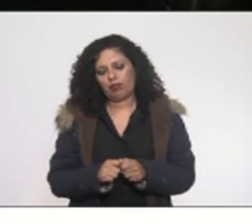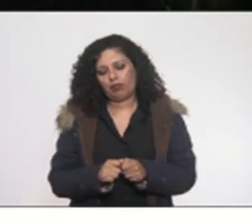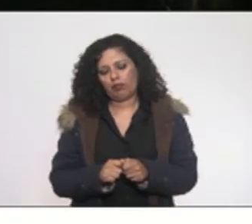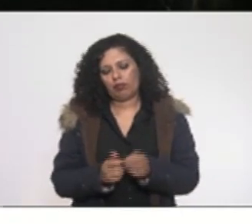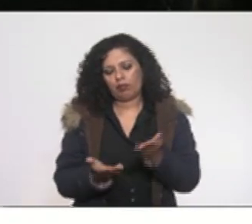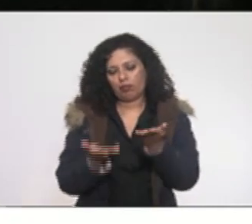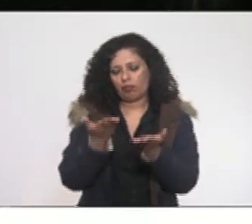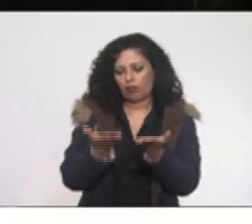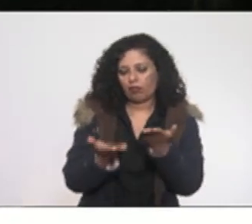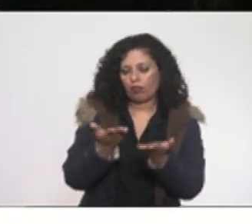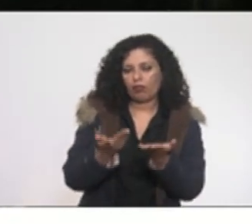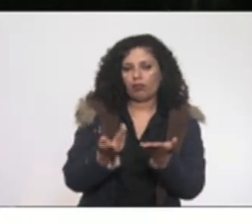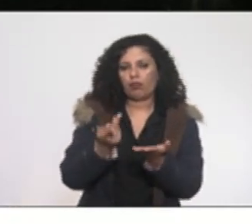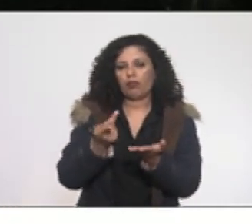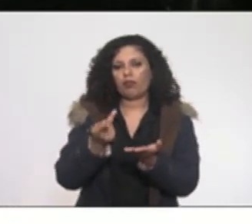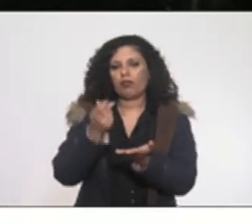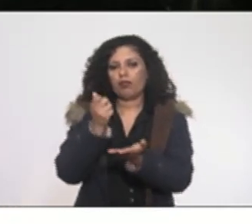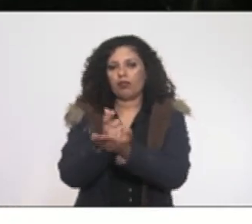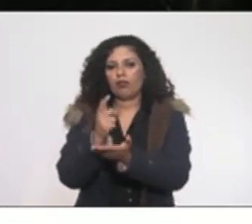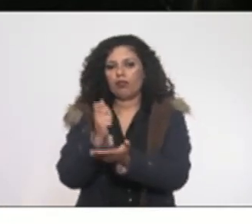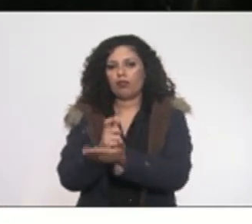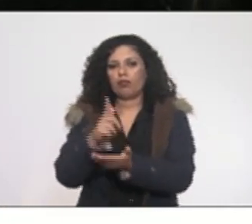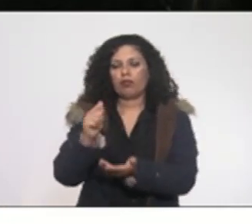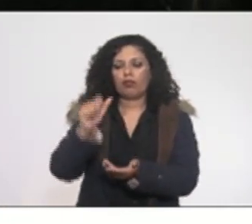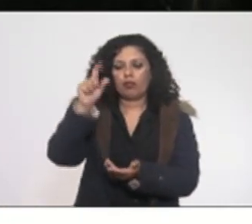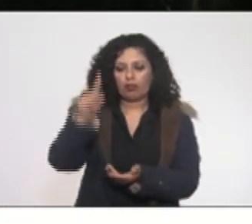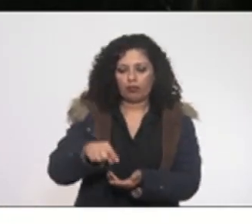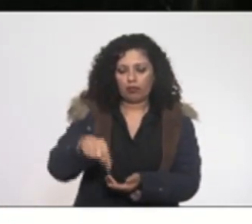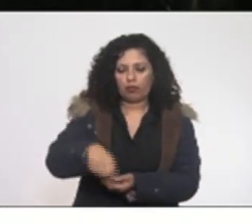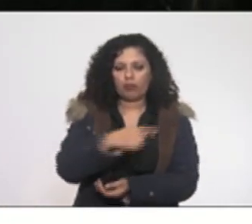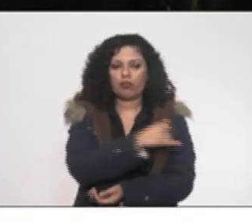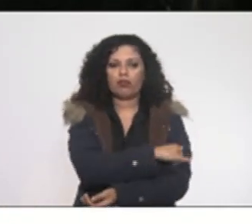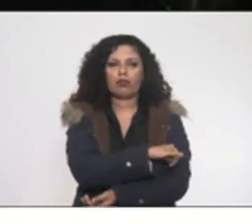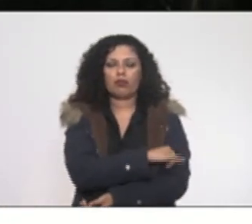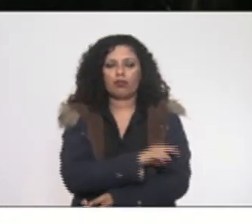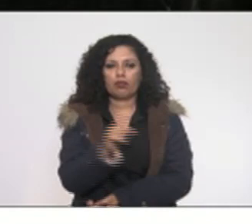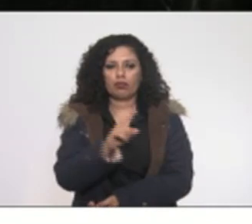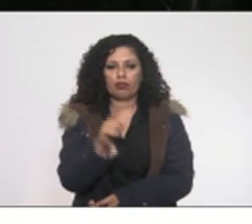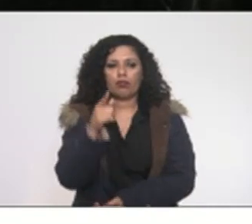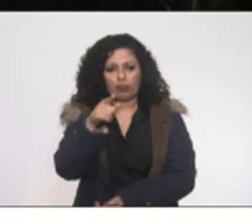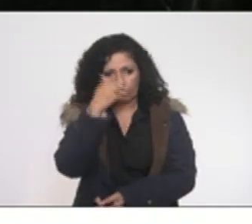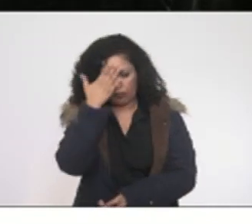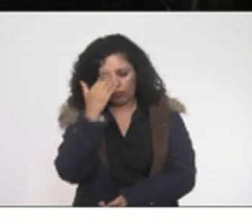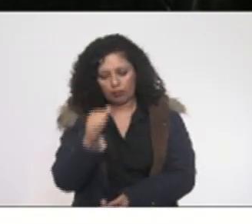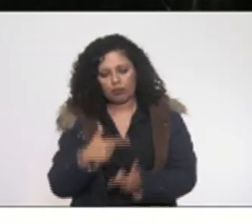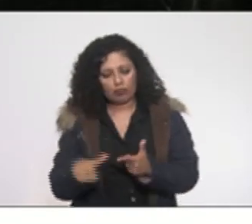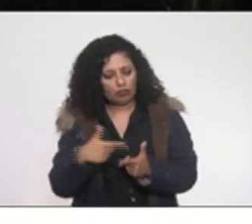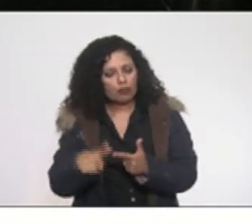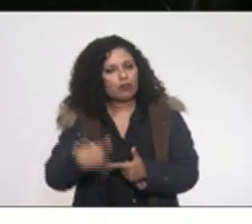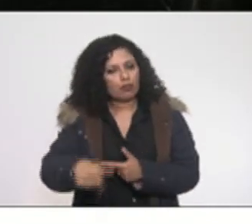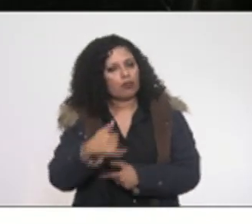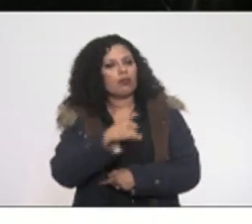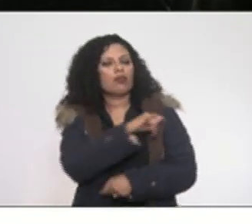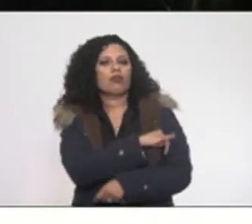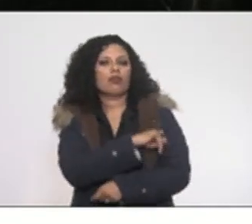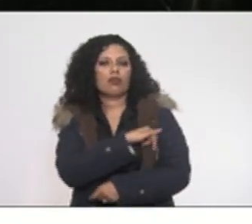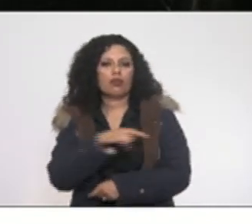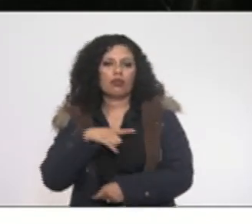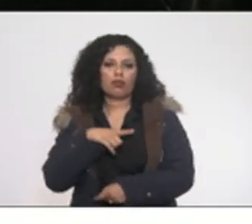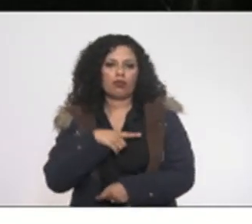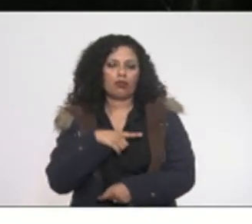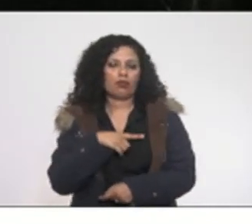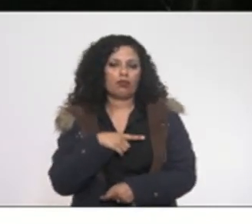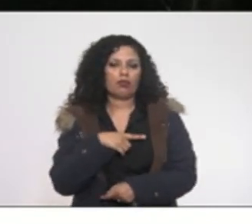equilibrar o preço do gás no Rio de Janeiro, porque você sabe que isso cria um transtorno grande para o Rio de Janeiro. O Rio de Janeiro ele é